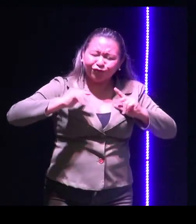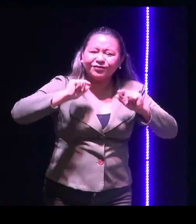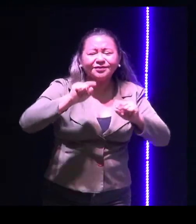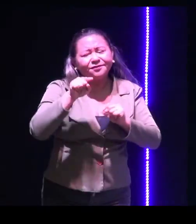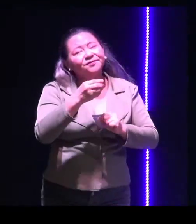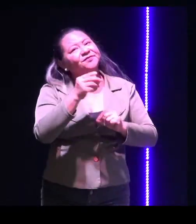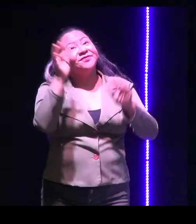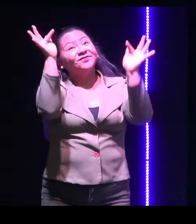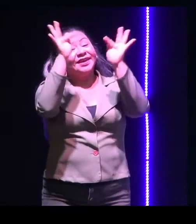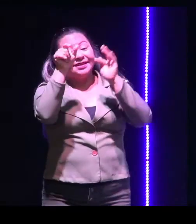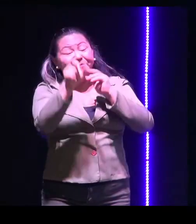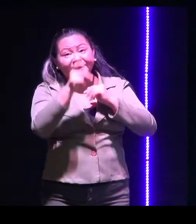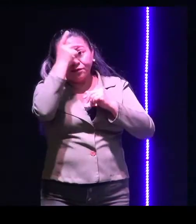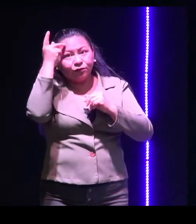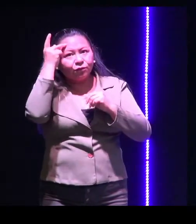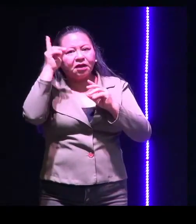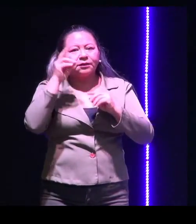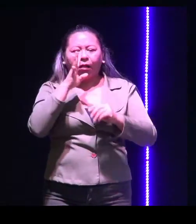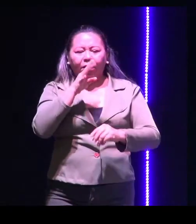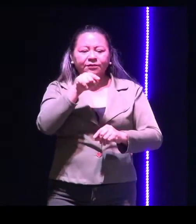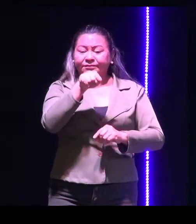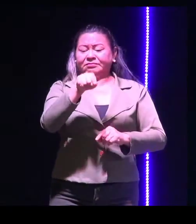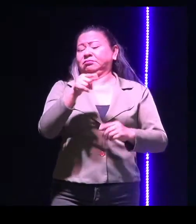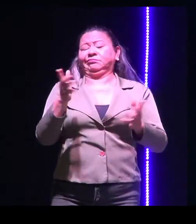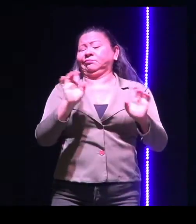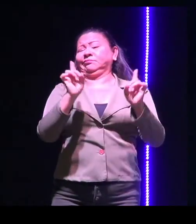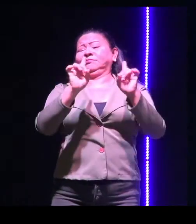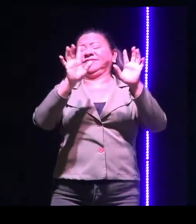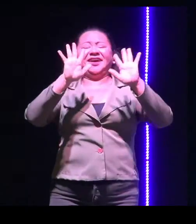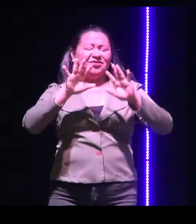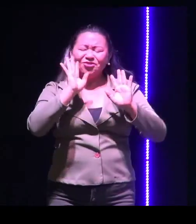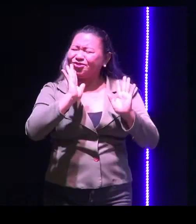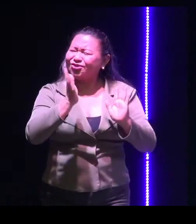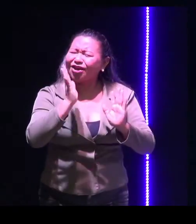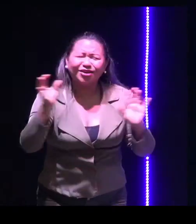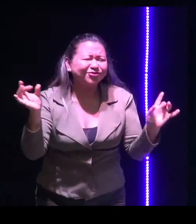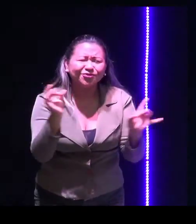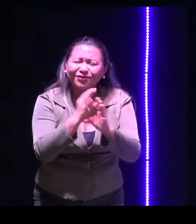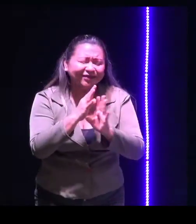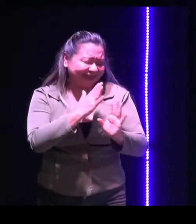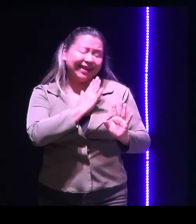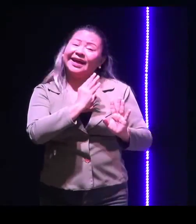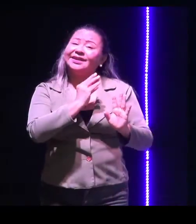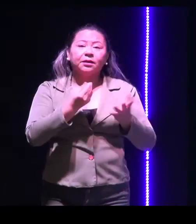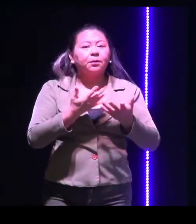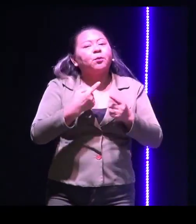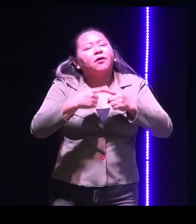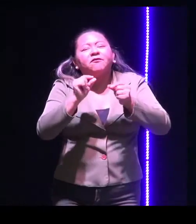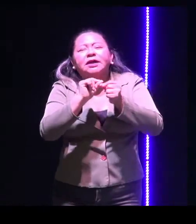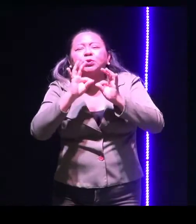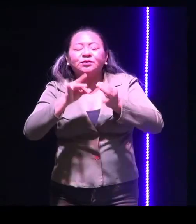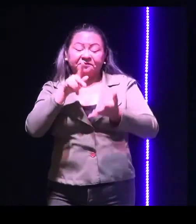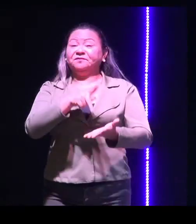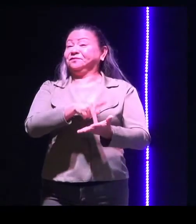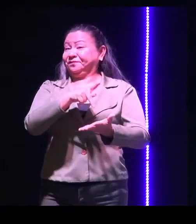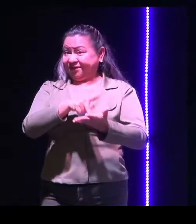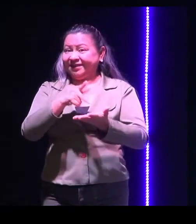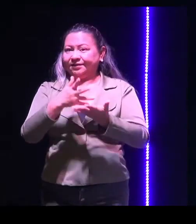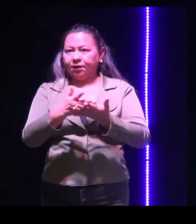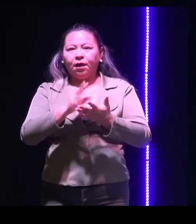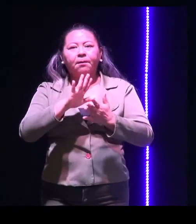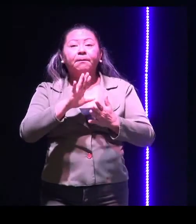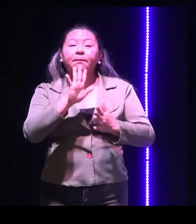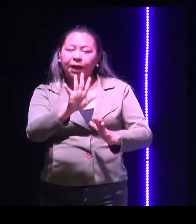aquele que o Senhor Deus não acusa de fazer coisas más e que não age com falsidade. Enquanto